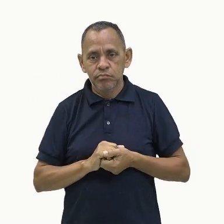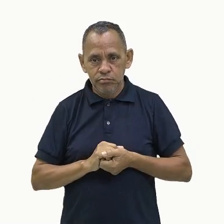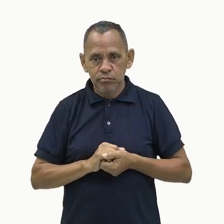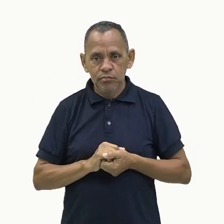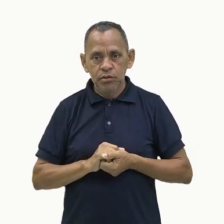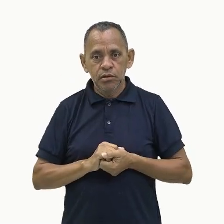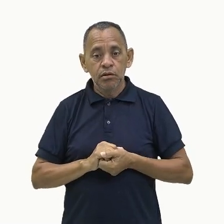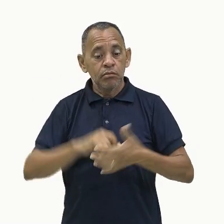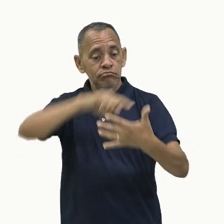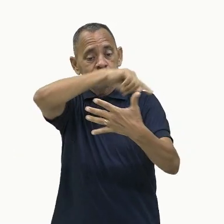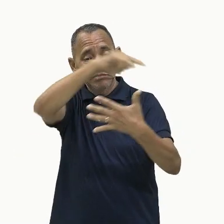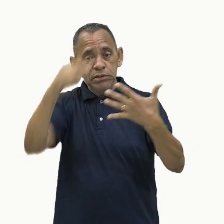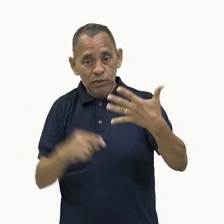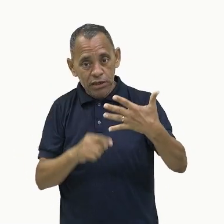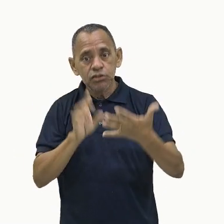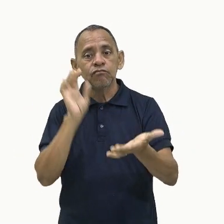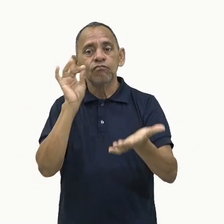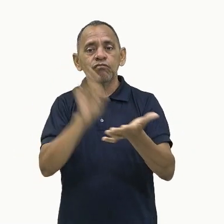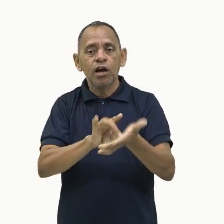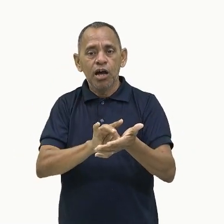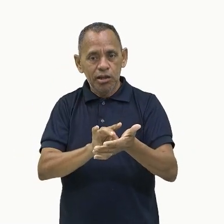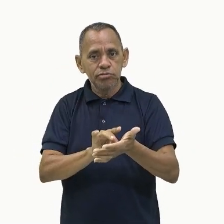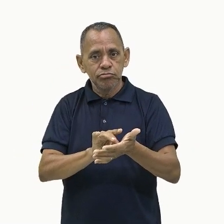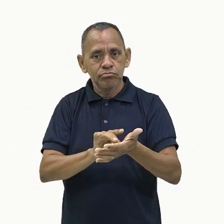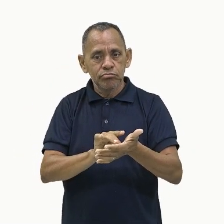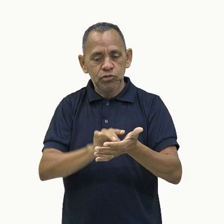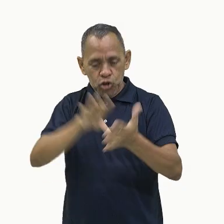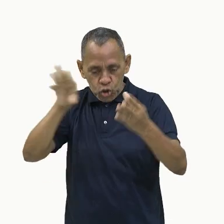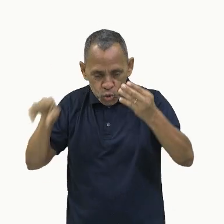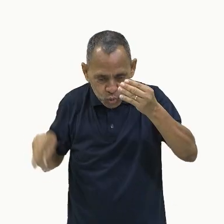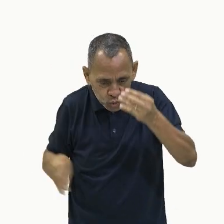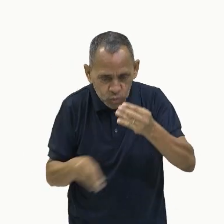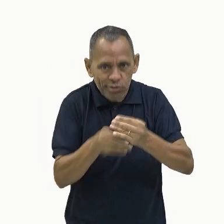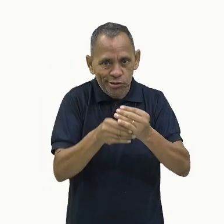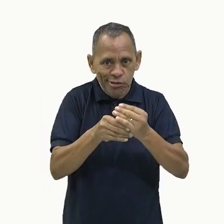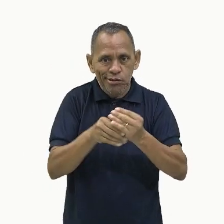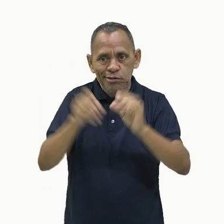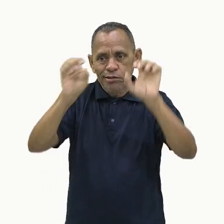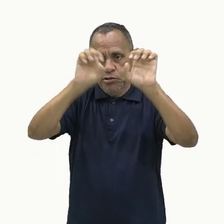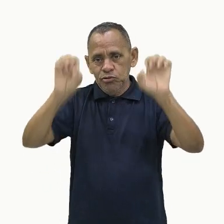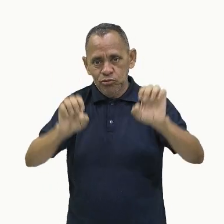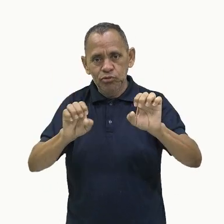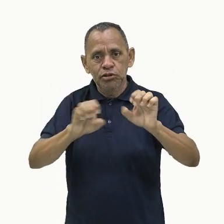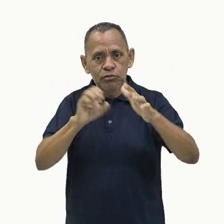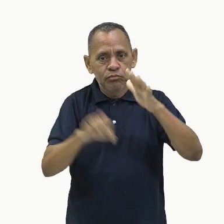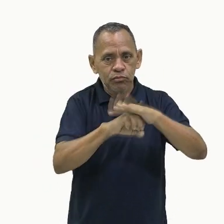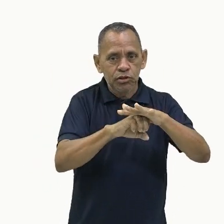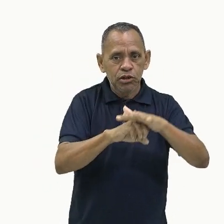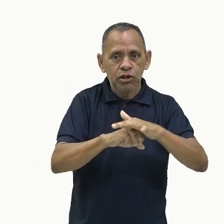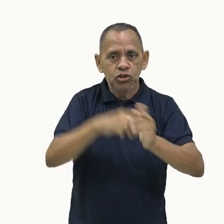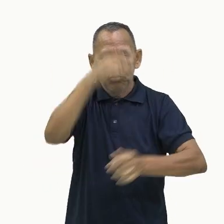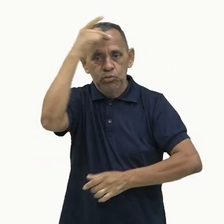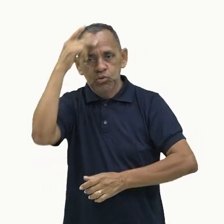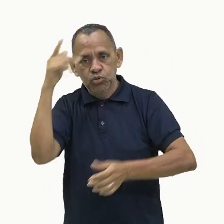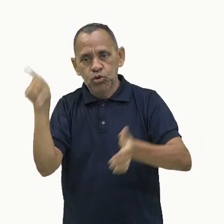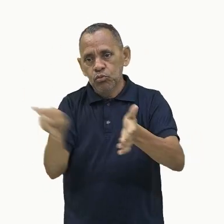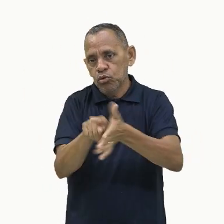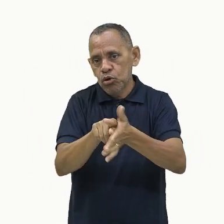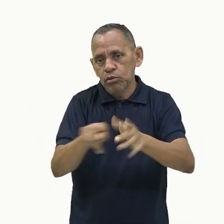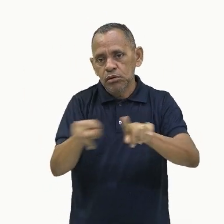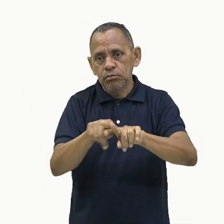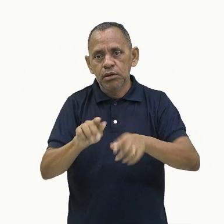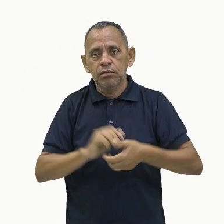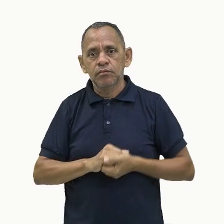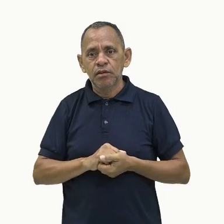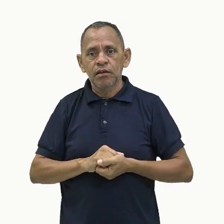os 5S se tornem parte da cultura da empresa ou do indivíduo. Fazer o certo mesmo quando ninguém está